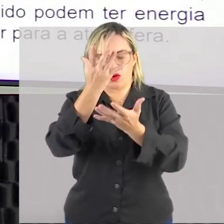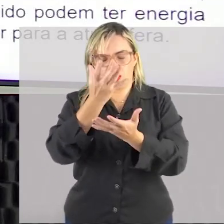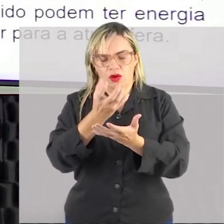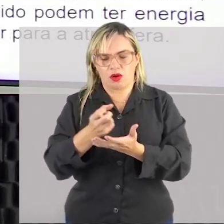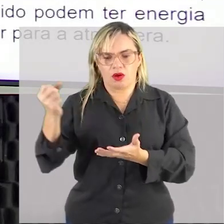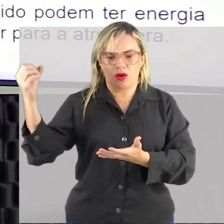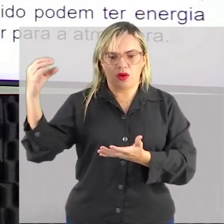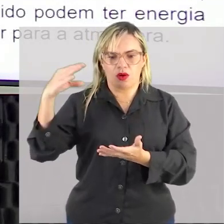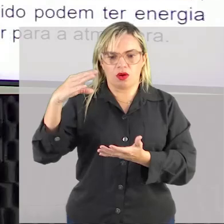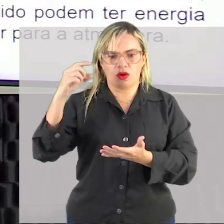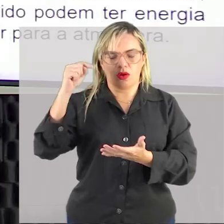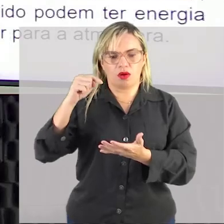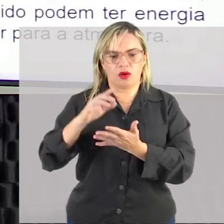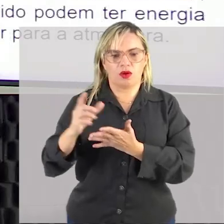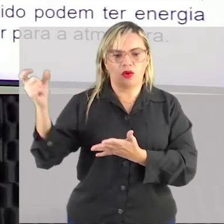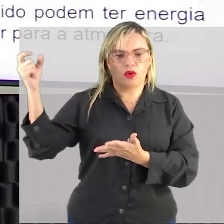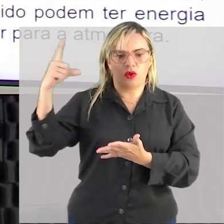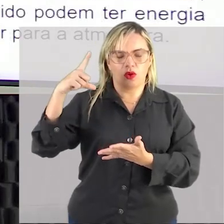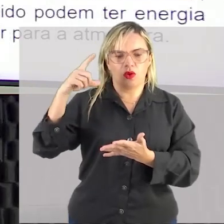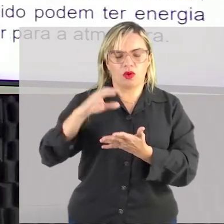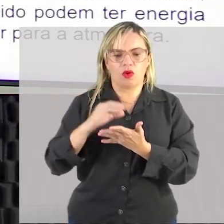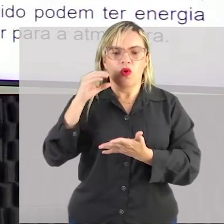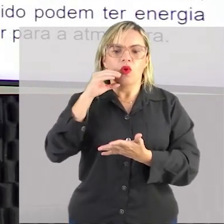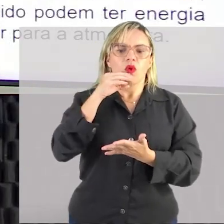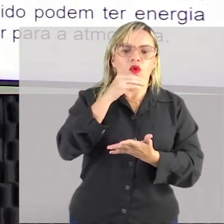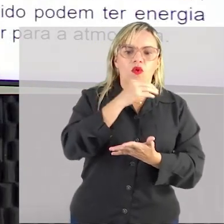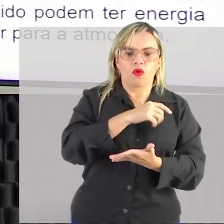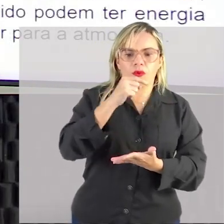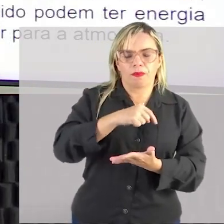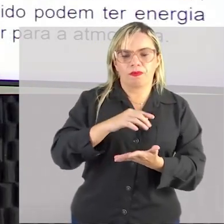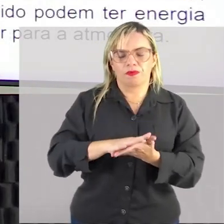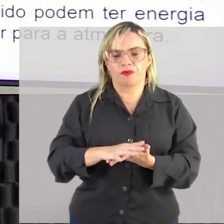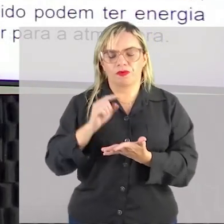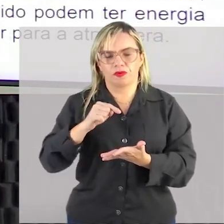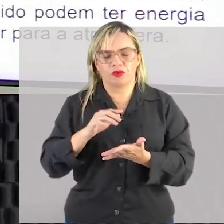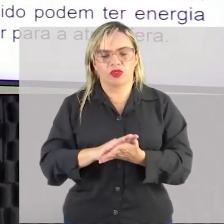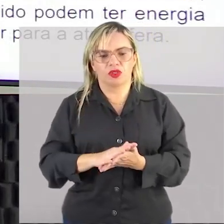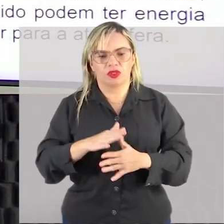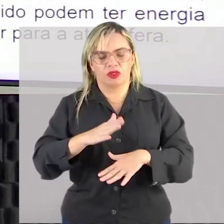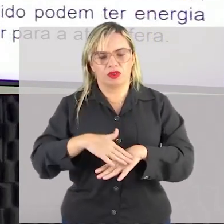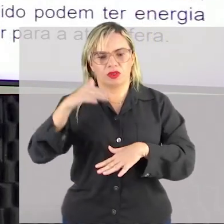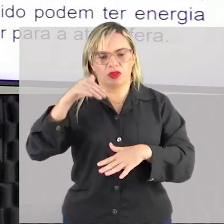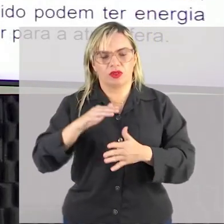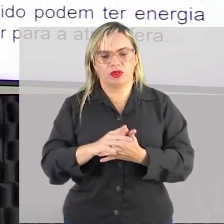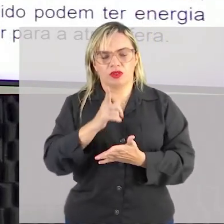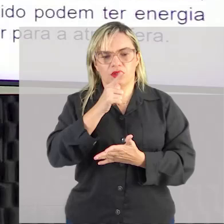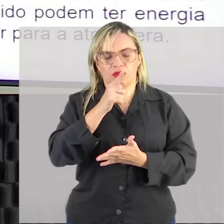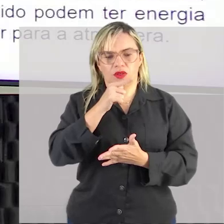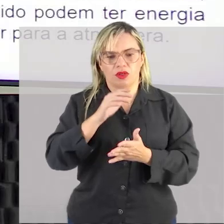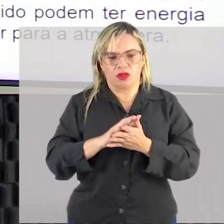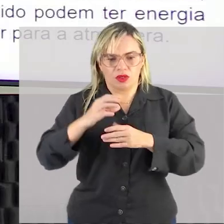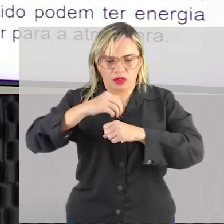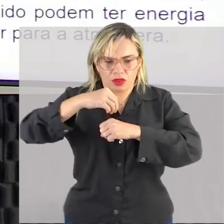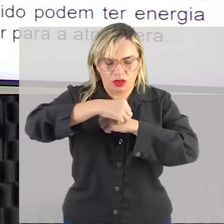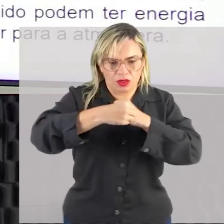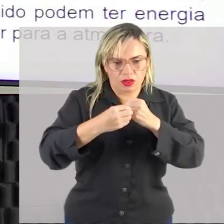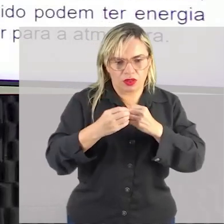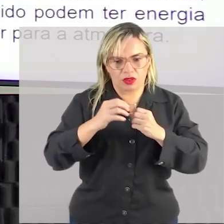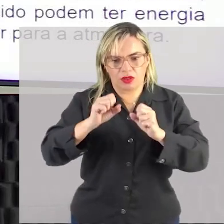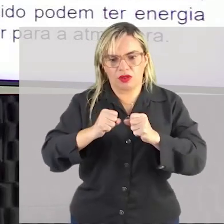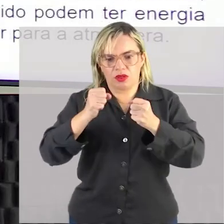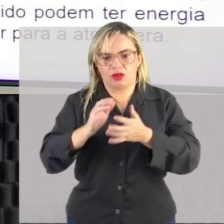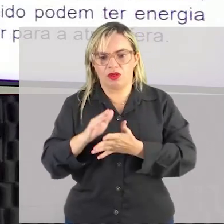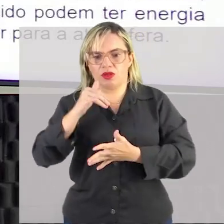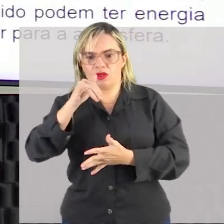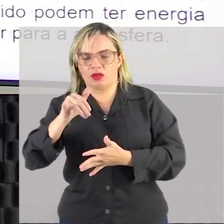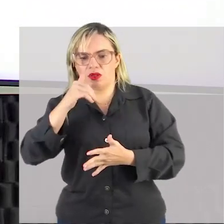arredores. Quando já foi absorvido calor suficiente, algumas das moléculas do líquido, podem ter energia